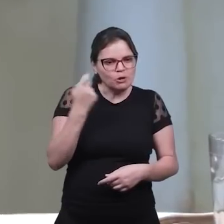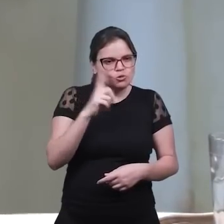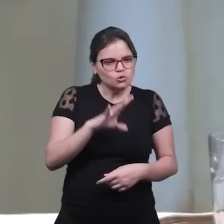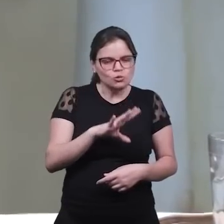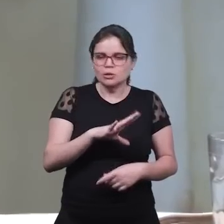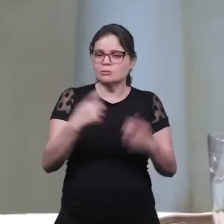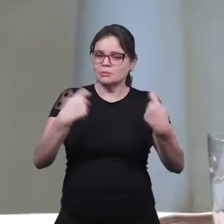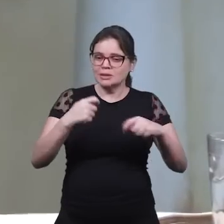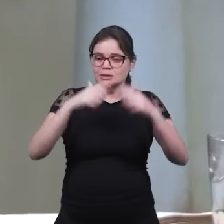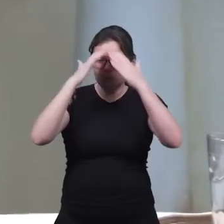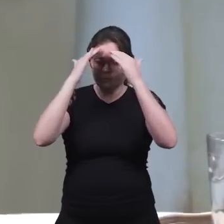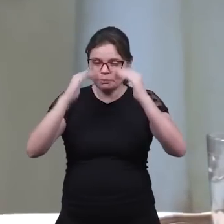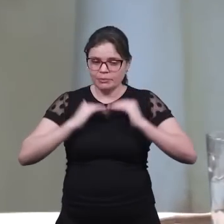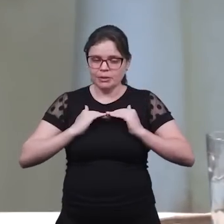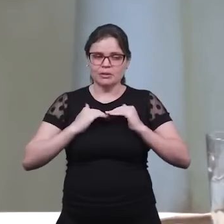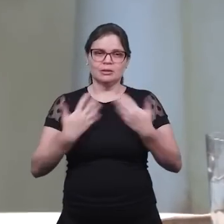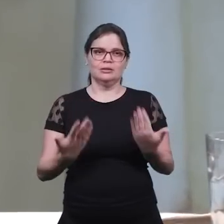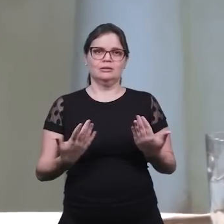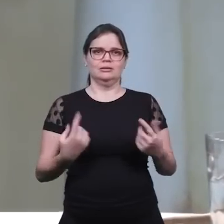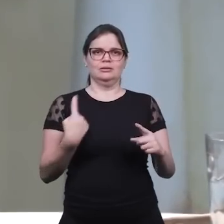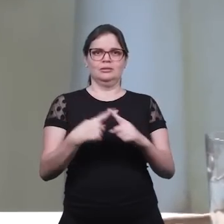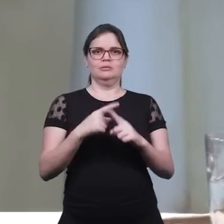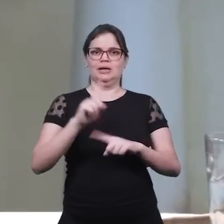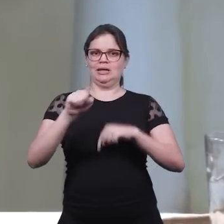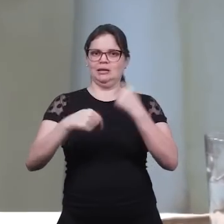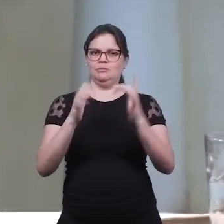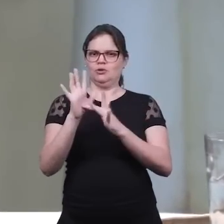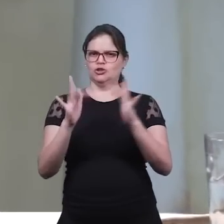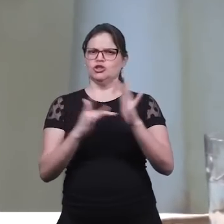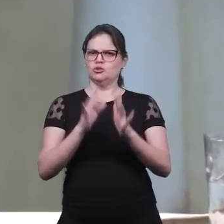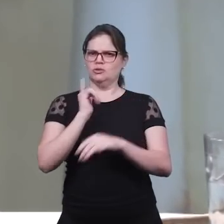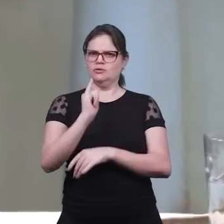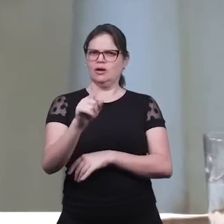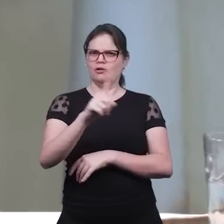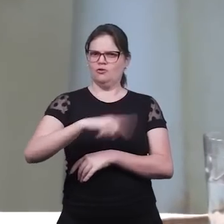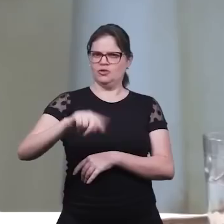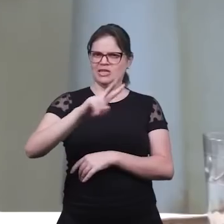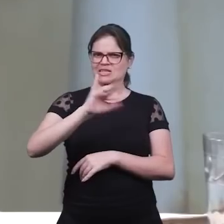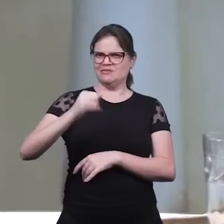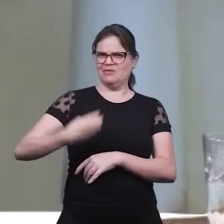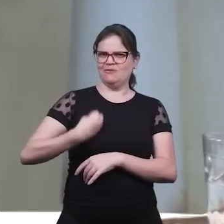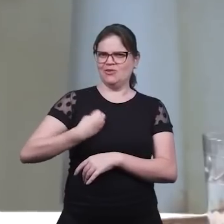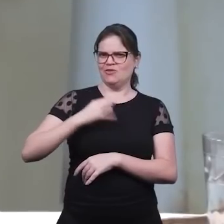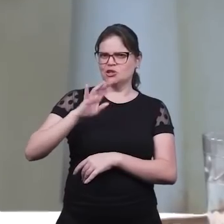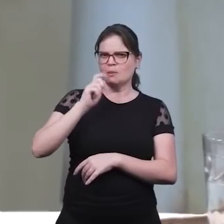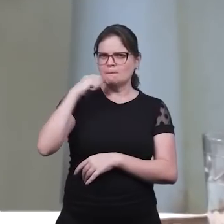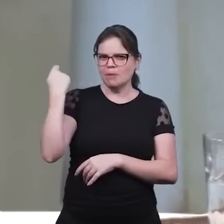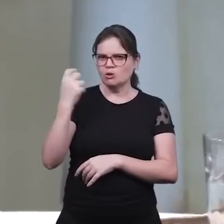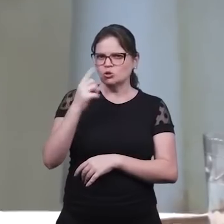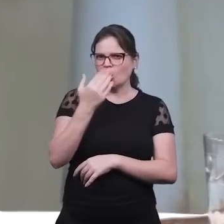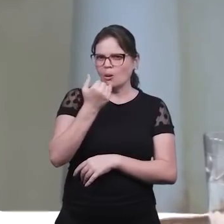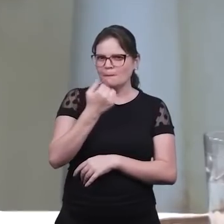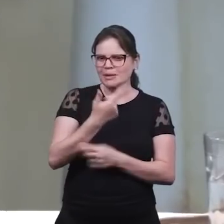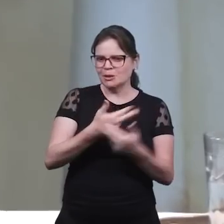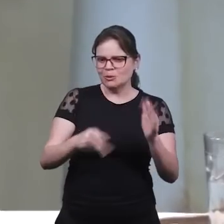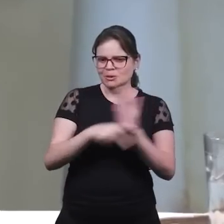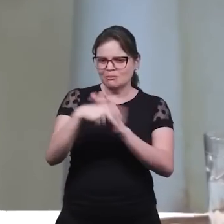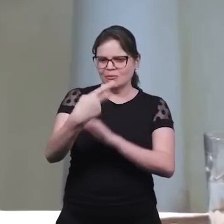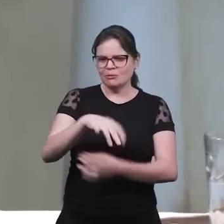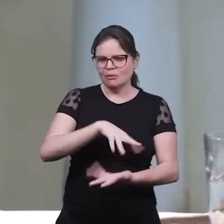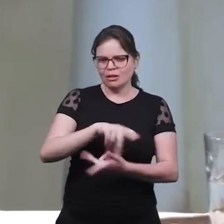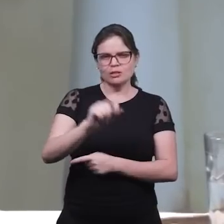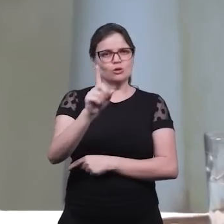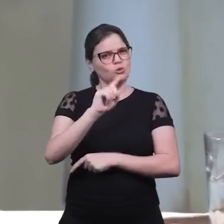Mateus 4,4, né? Nem só de pão o homem viverá. Então nós temos que compreender, as nossas provações, muitas vezes Deus